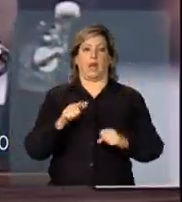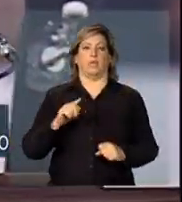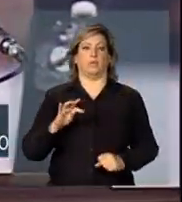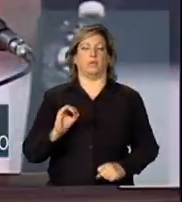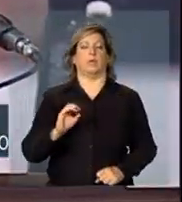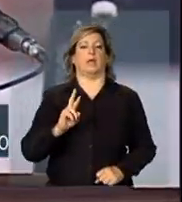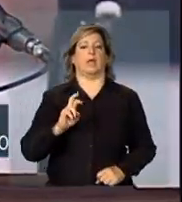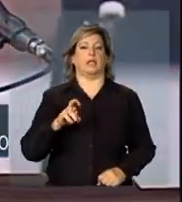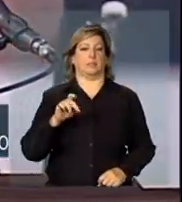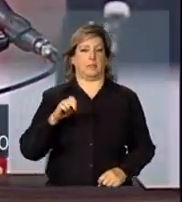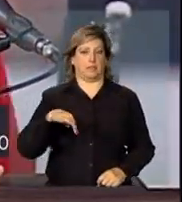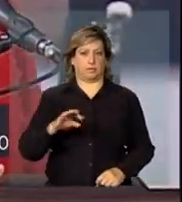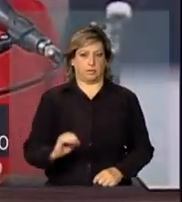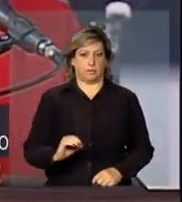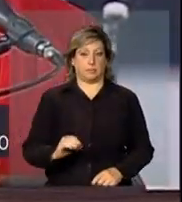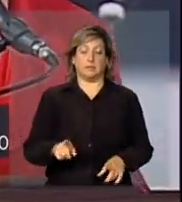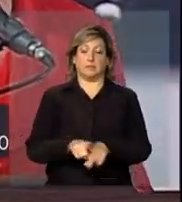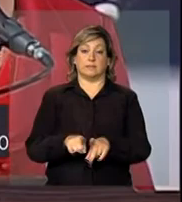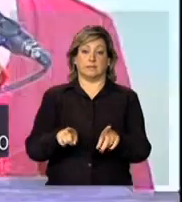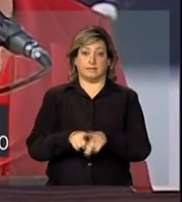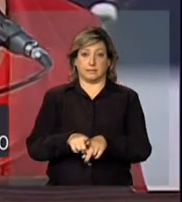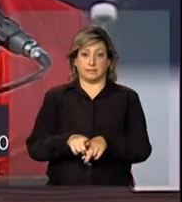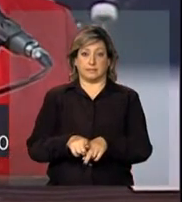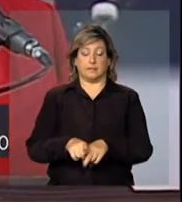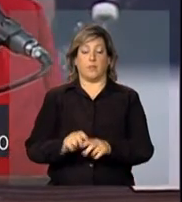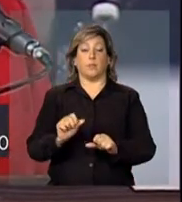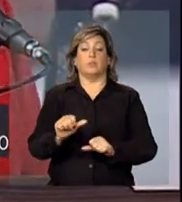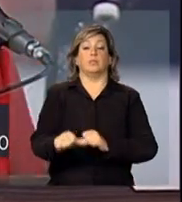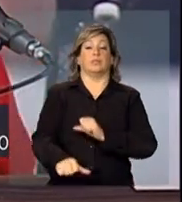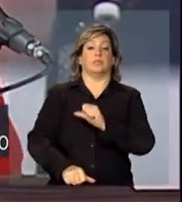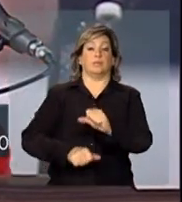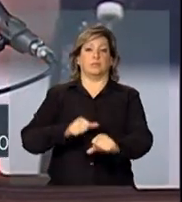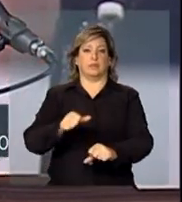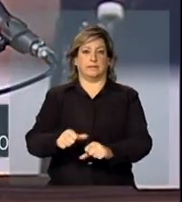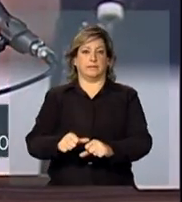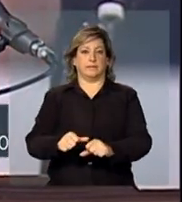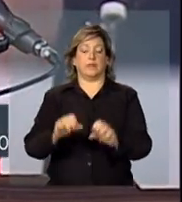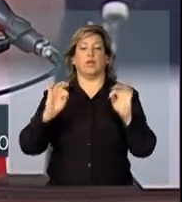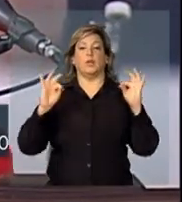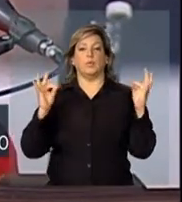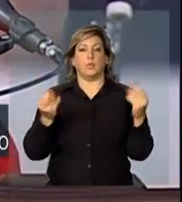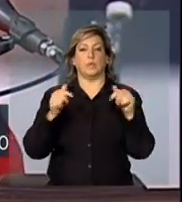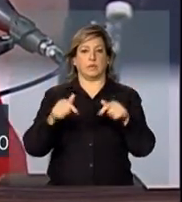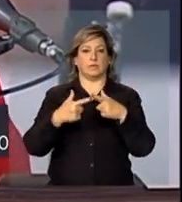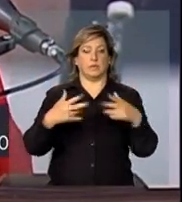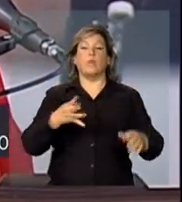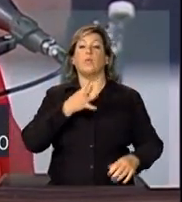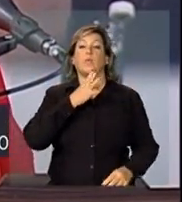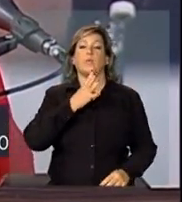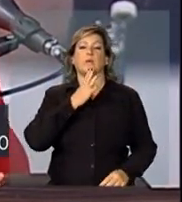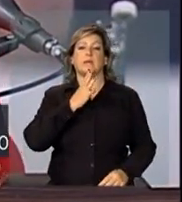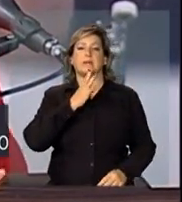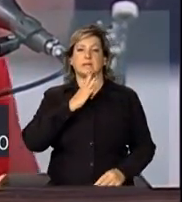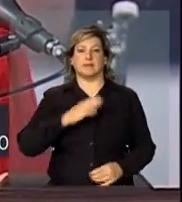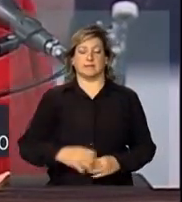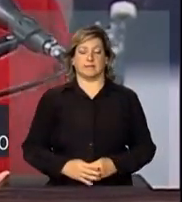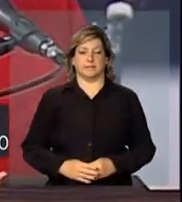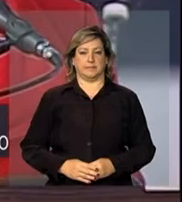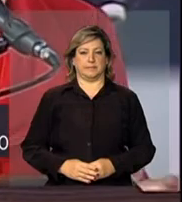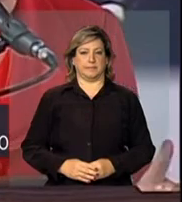disso a transformar tudo isso em conhecimento